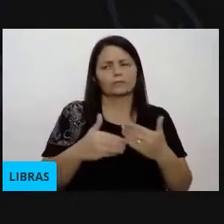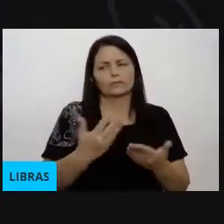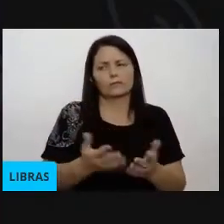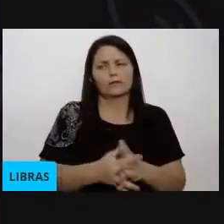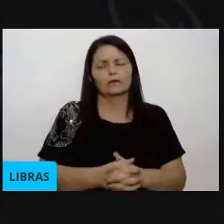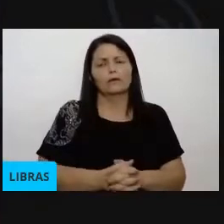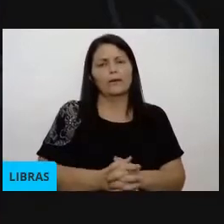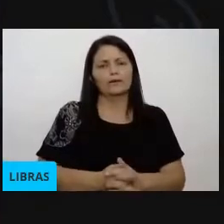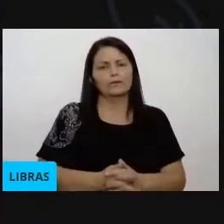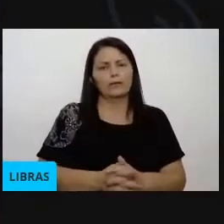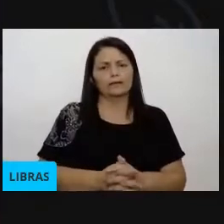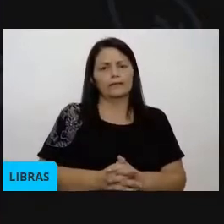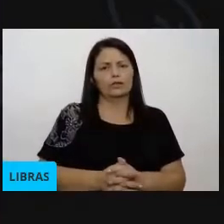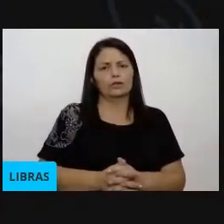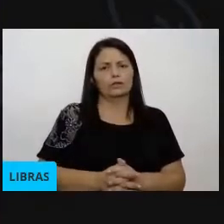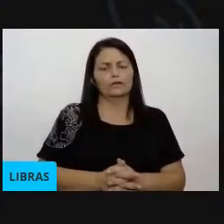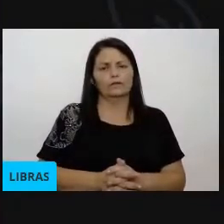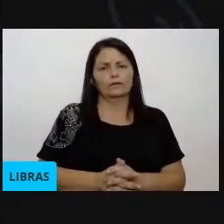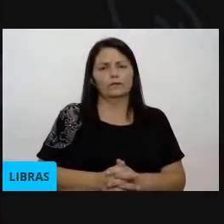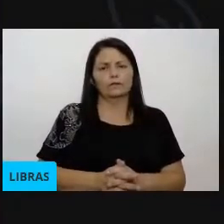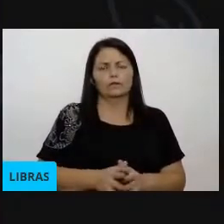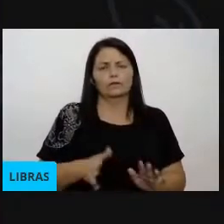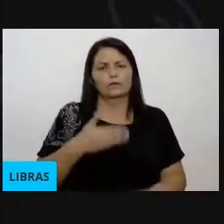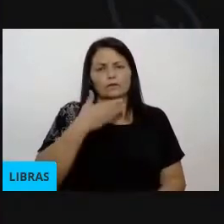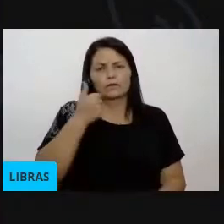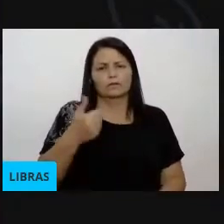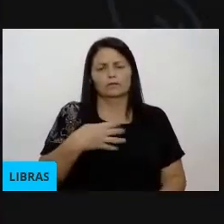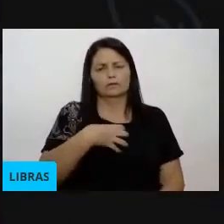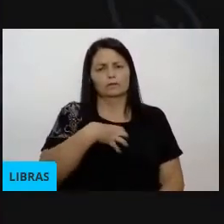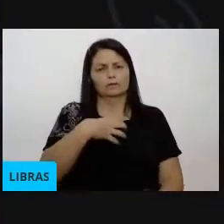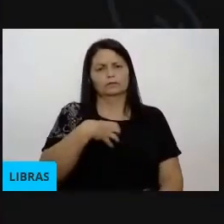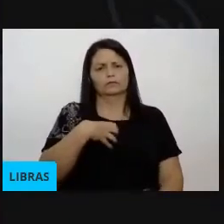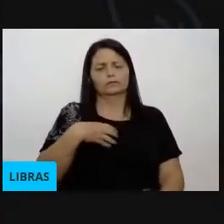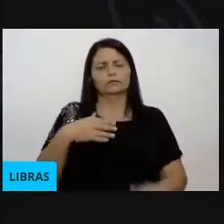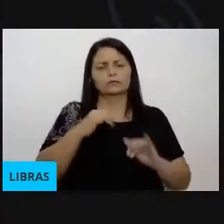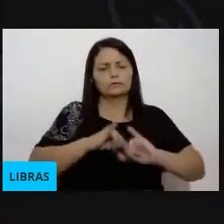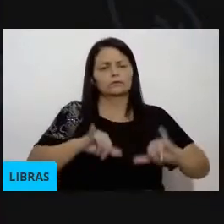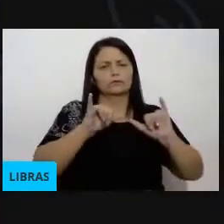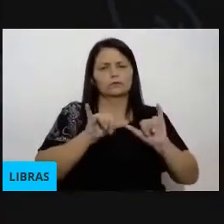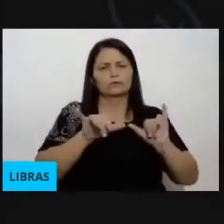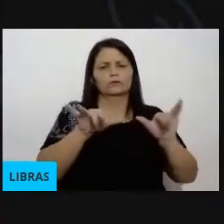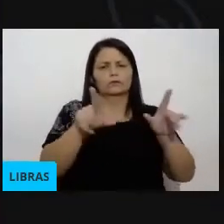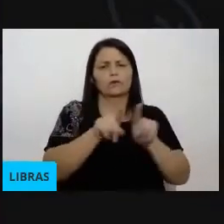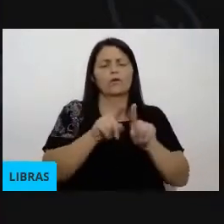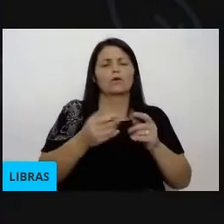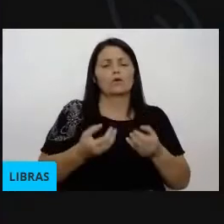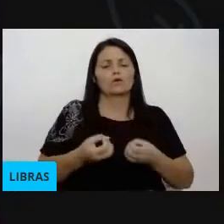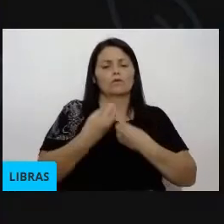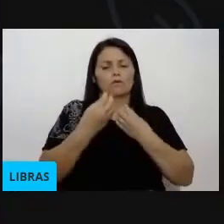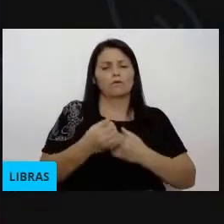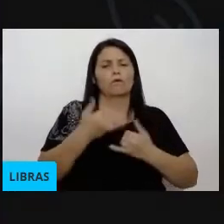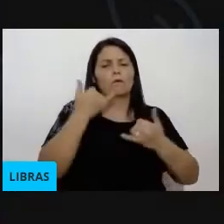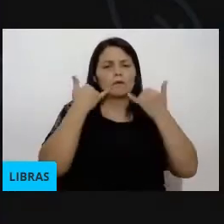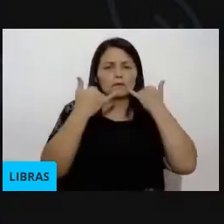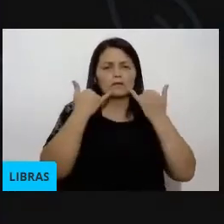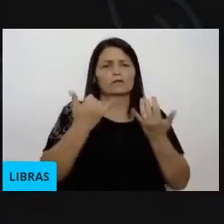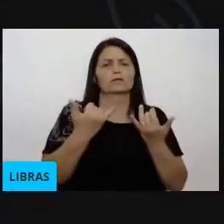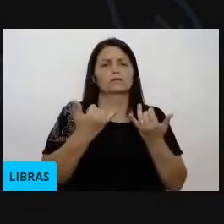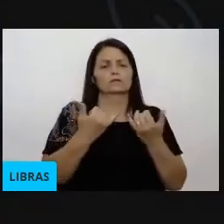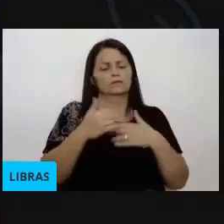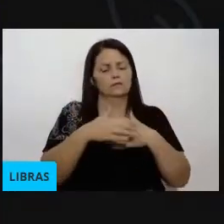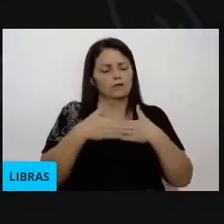novo. Não há melhor forma do que compartilhar. Compartilhar informação, compartilhar